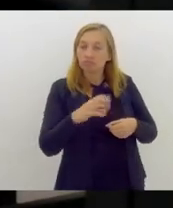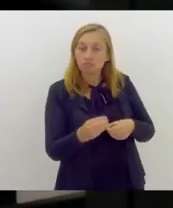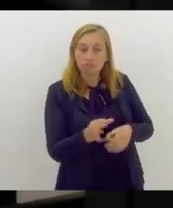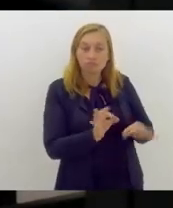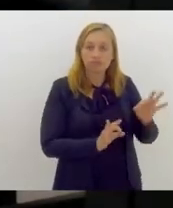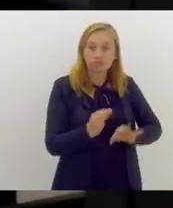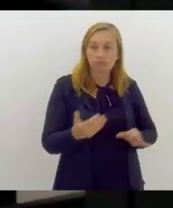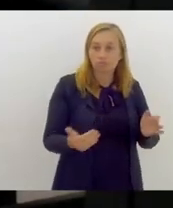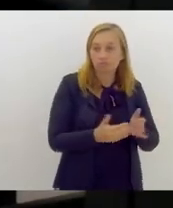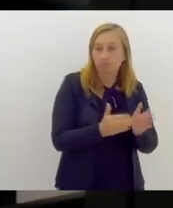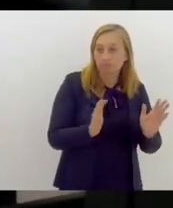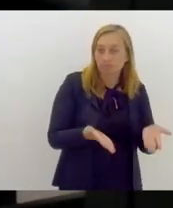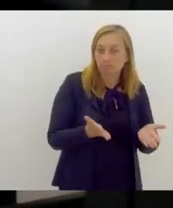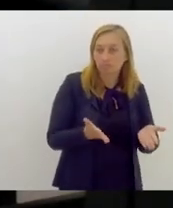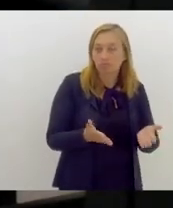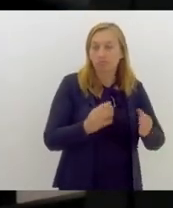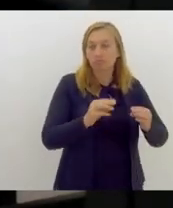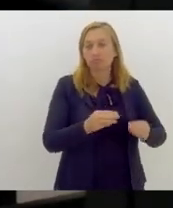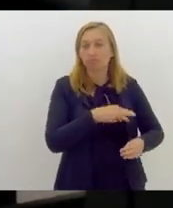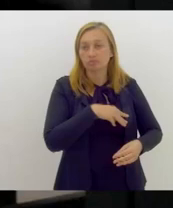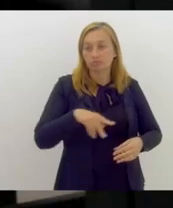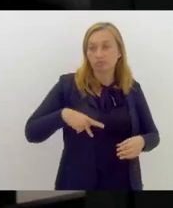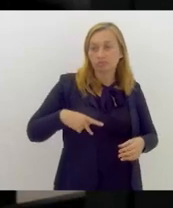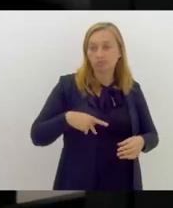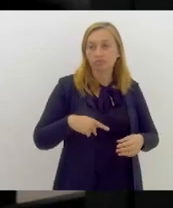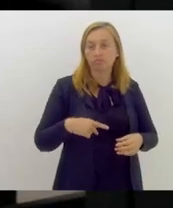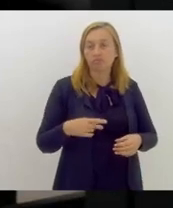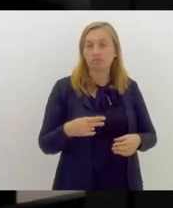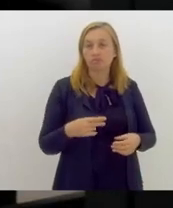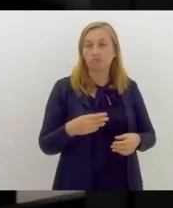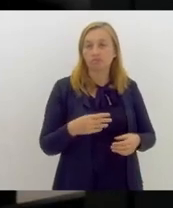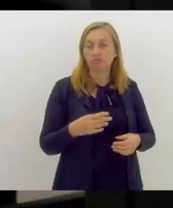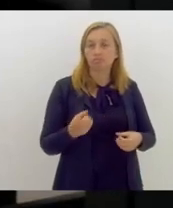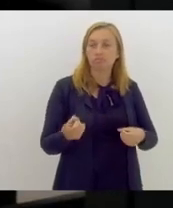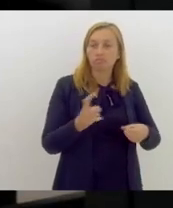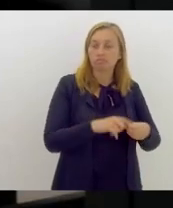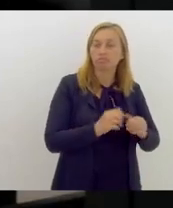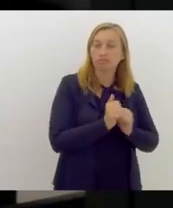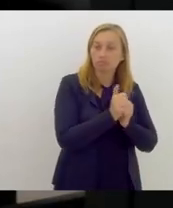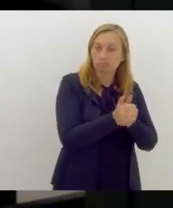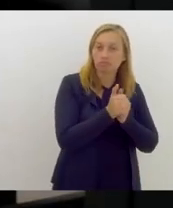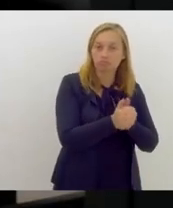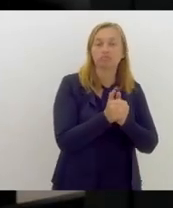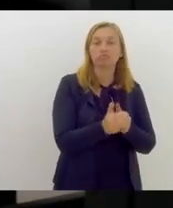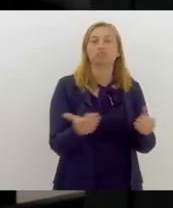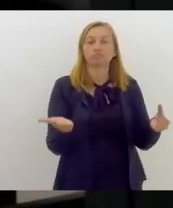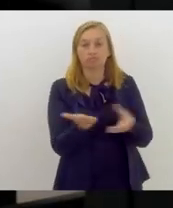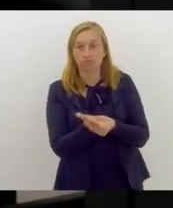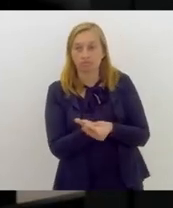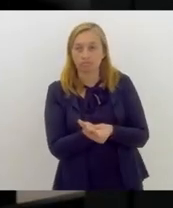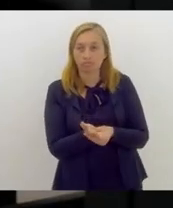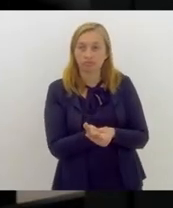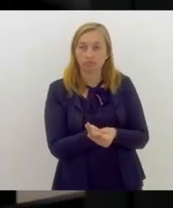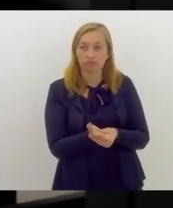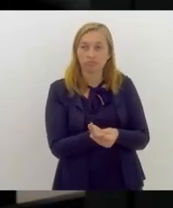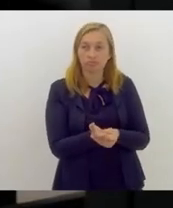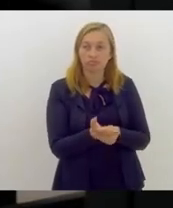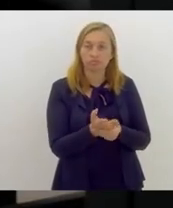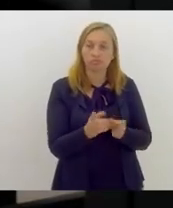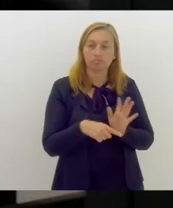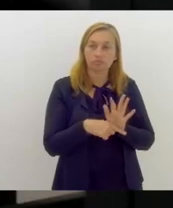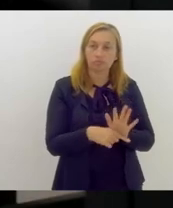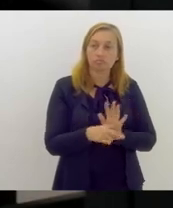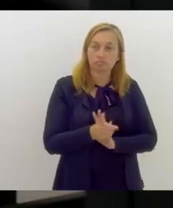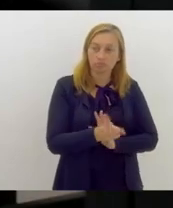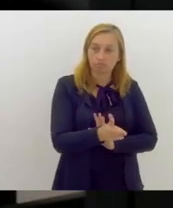sido feito até então e aí o Ministério Público recorreu dessa decisão nós estamos acompanhando esse processo na condição de amigos Cury e contribuindo sempre